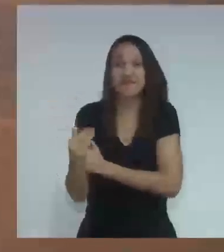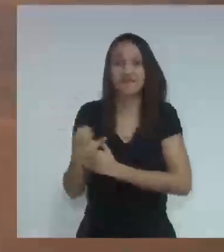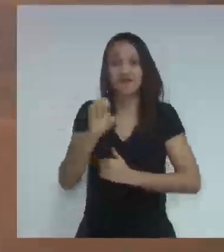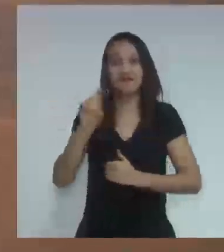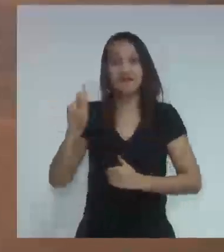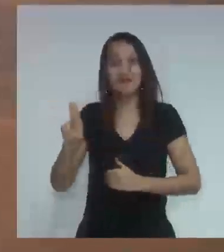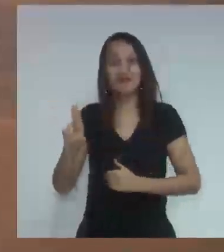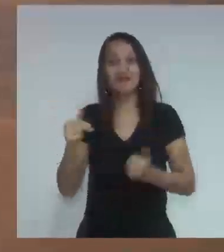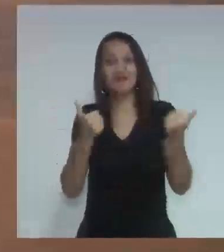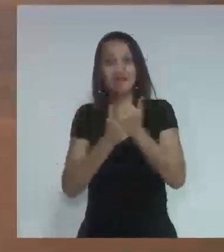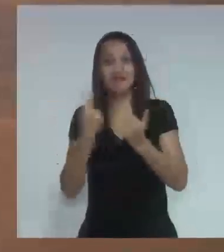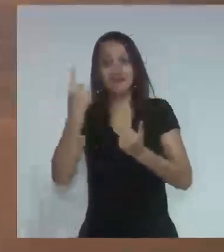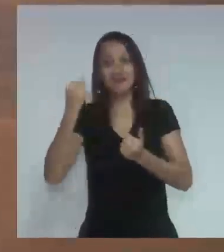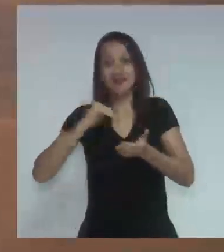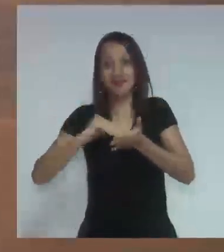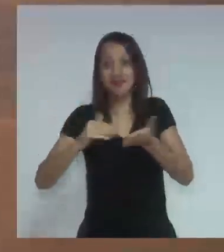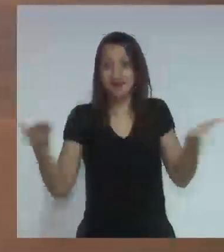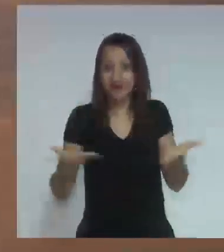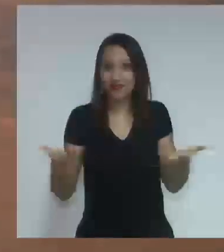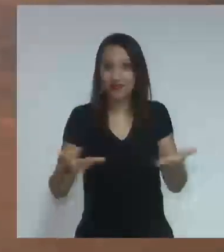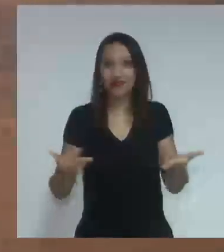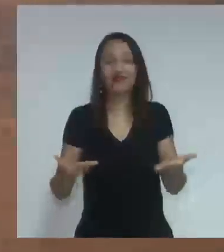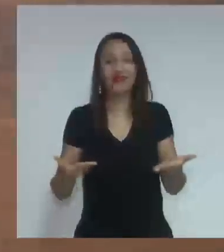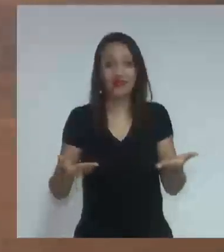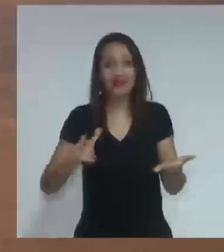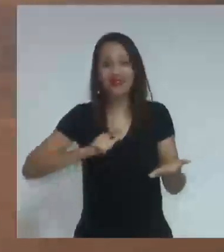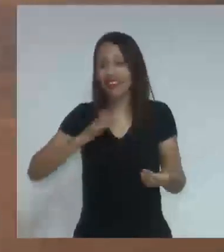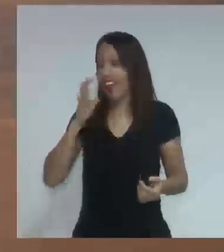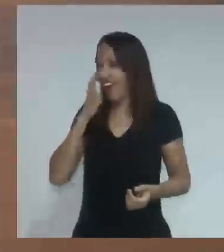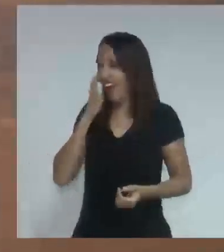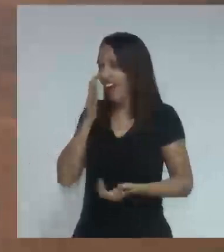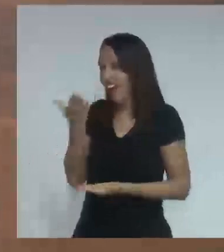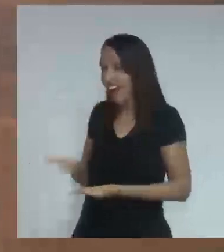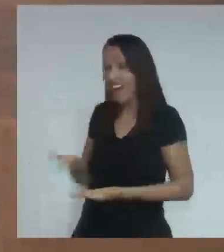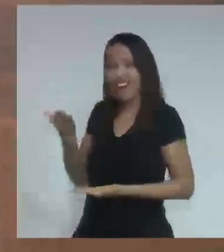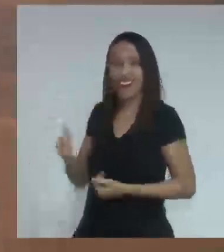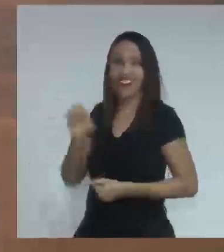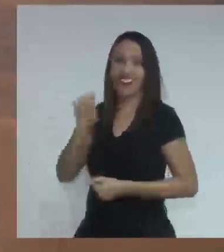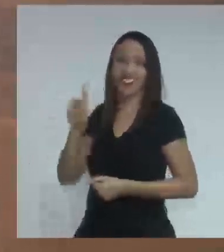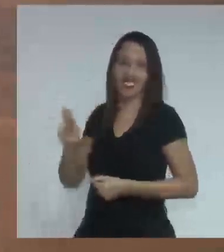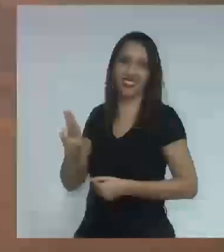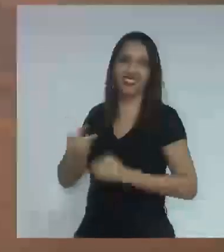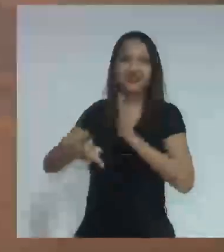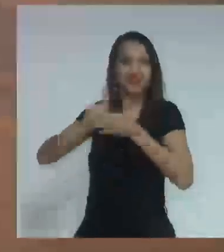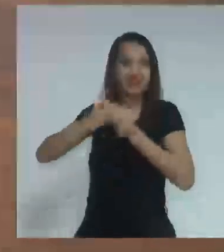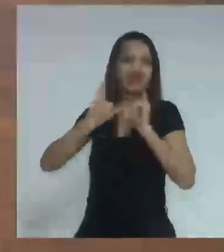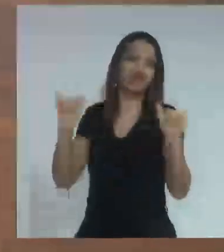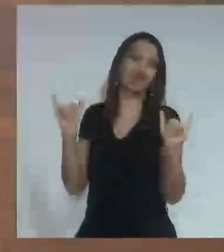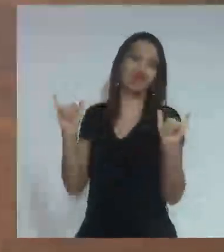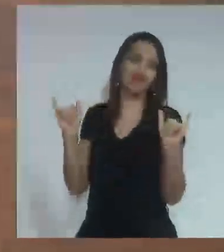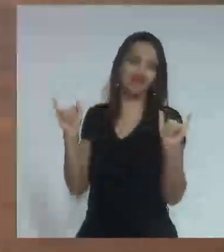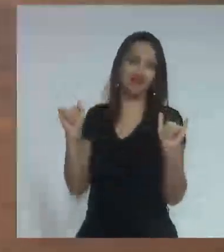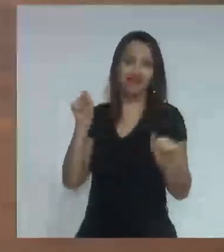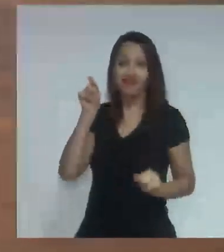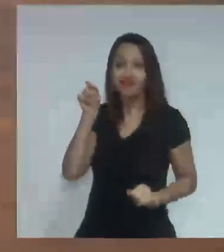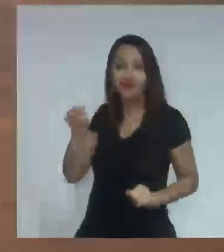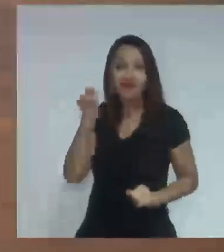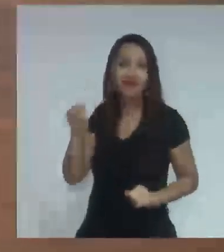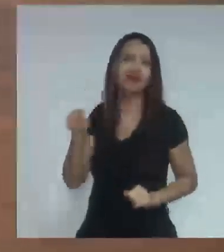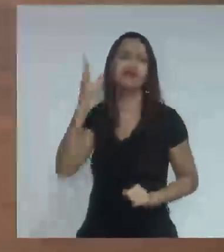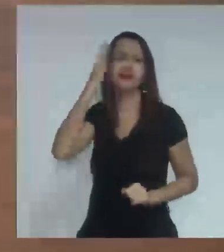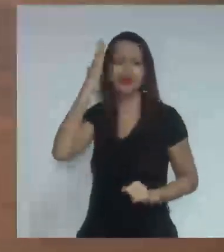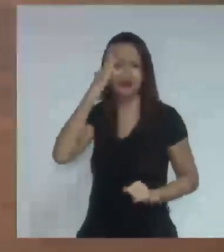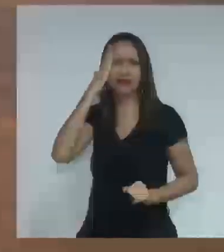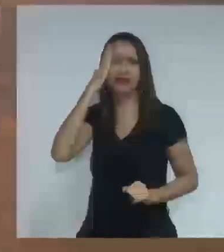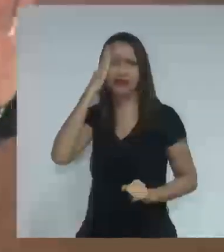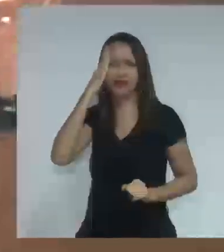o meu primeiro secretário hoje. Eu tenho uma admiração muito grande por ele. Como eu disse antes, ele sabe